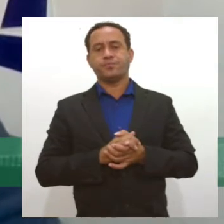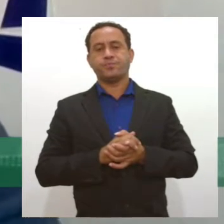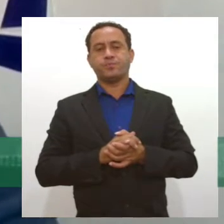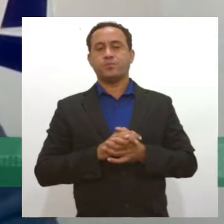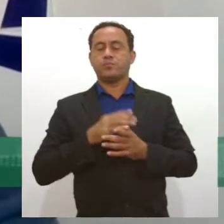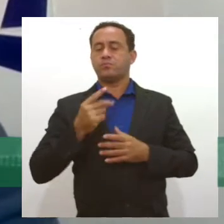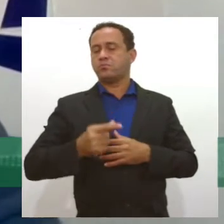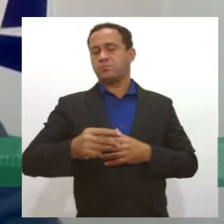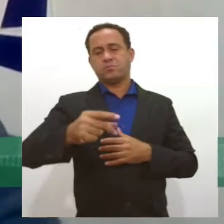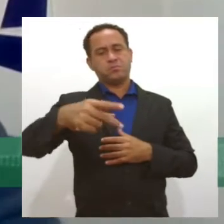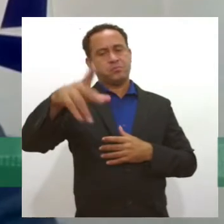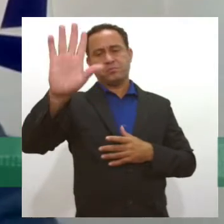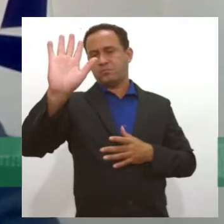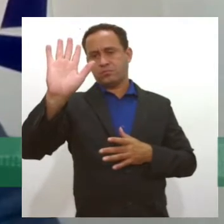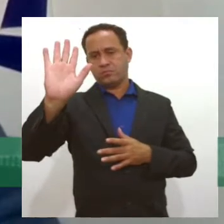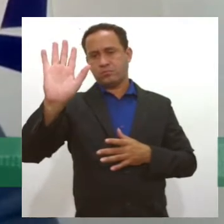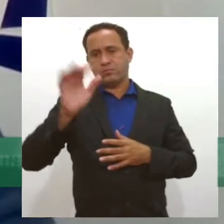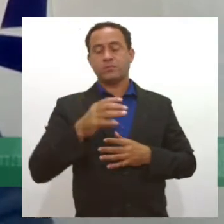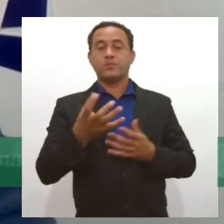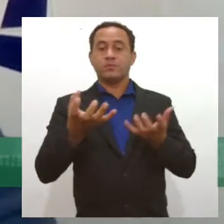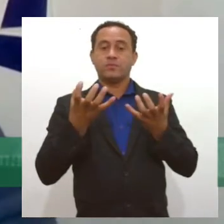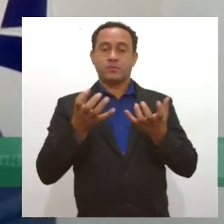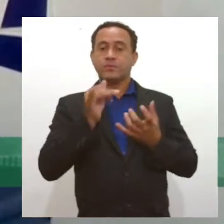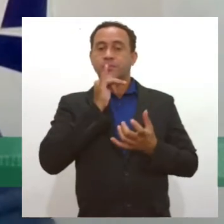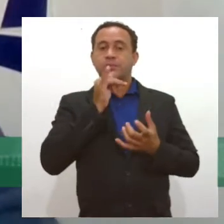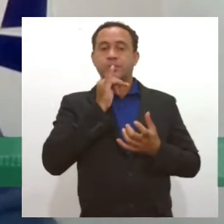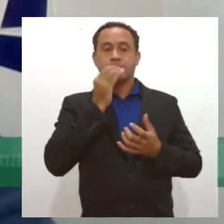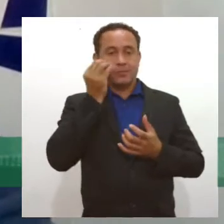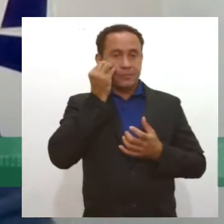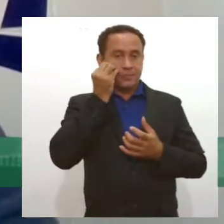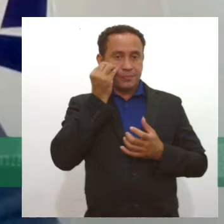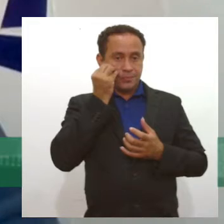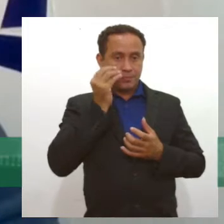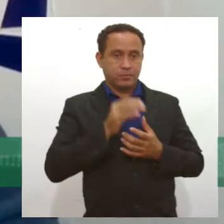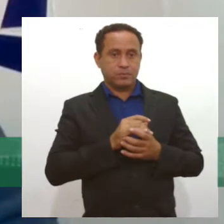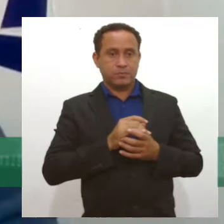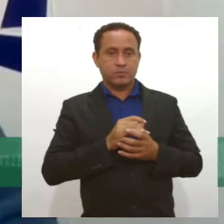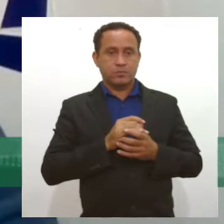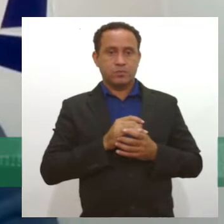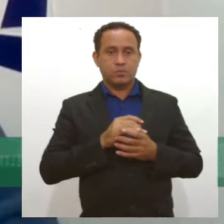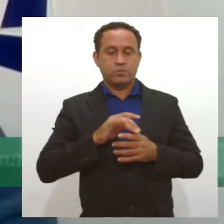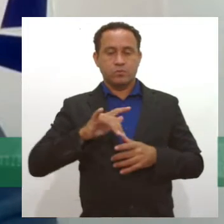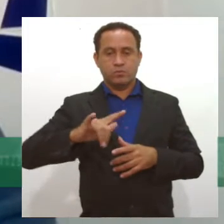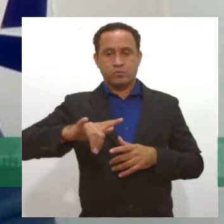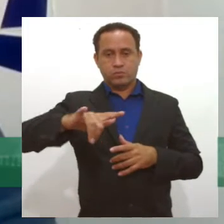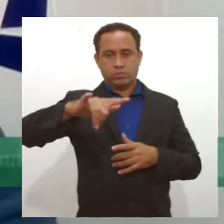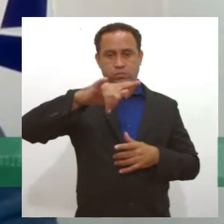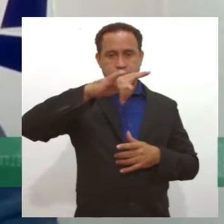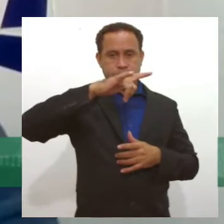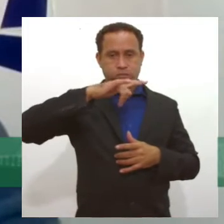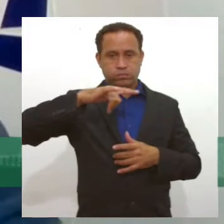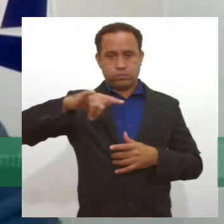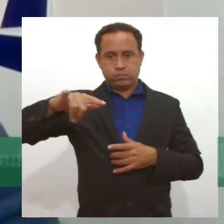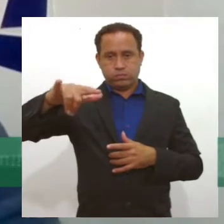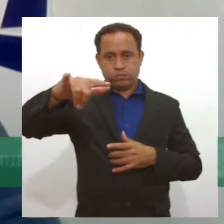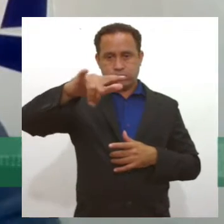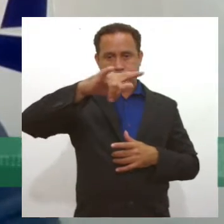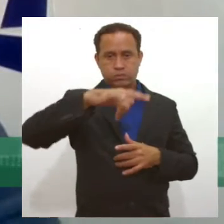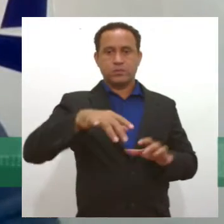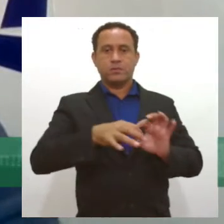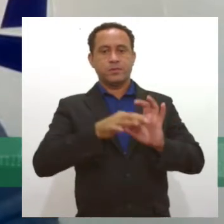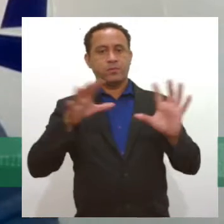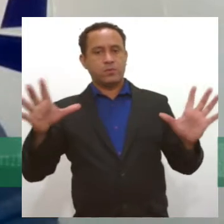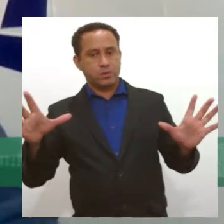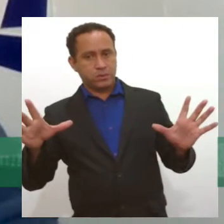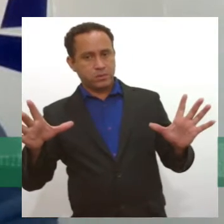indefinido, né? Então, por exemplo, se você quiser, por exemplo, testar um drone, né, você precisa de uma autorização. Então, aí